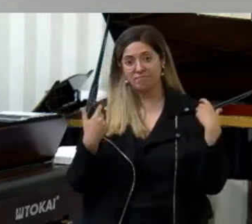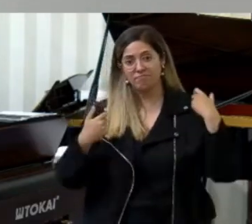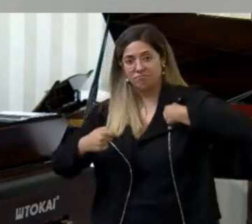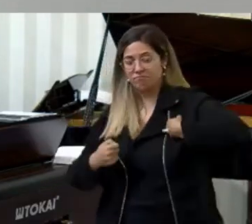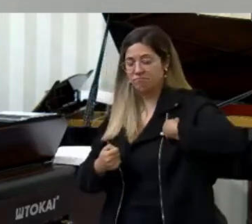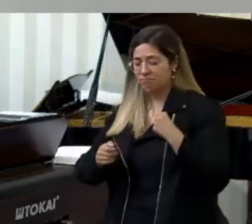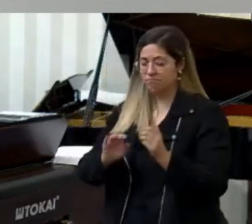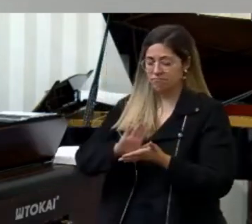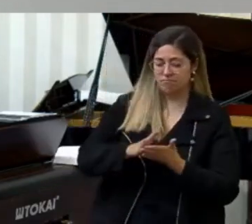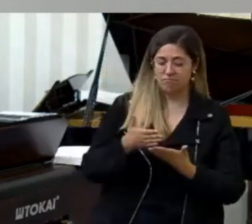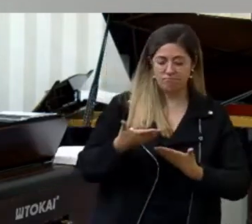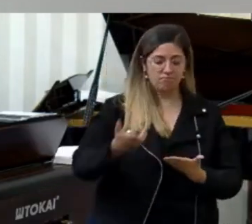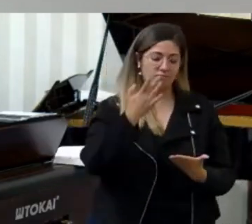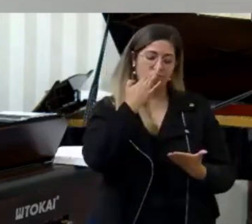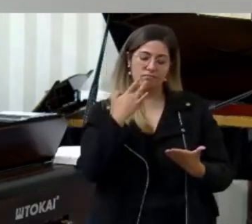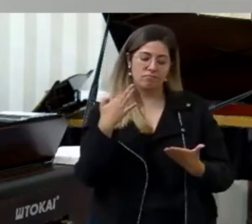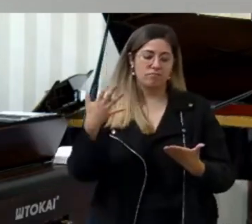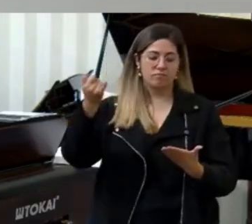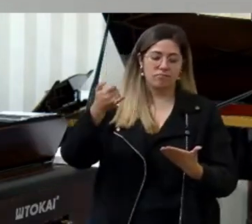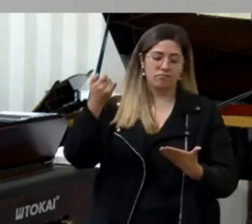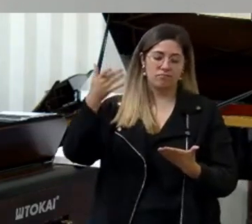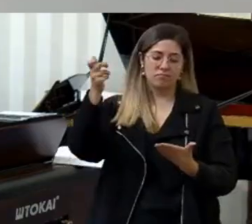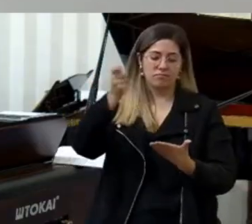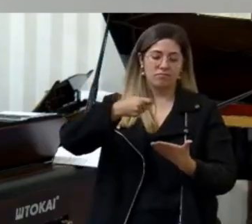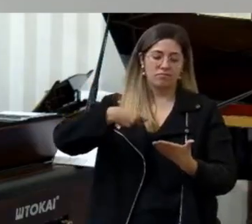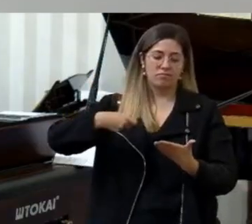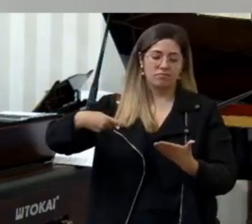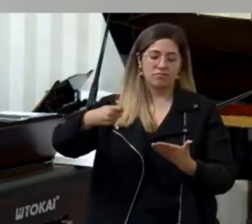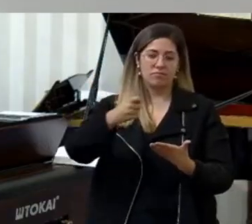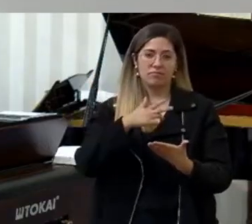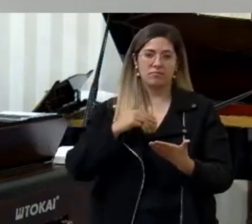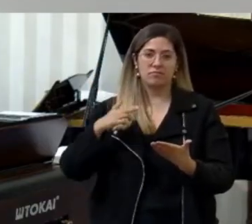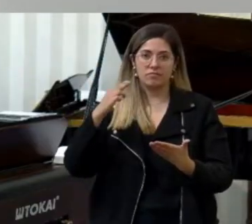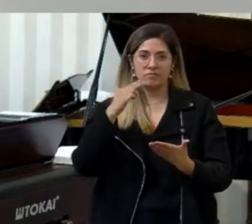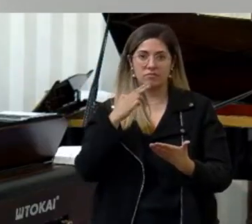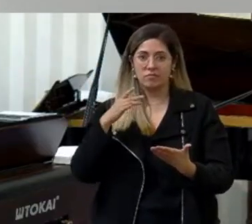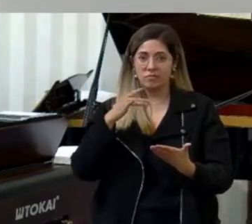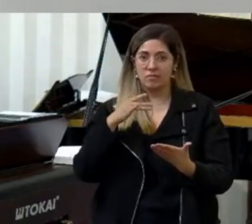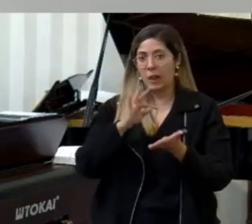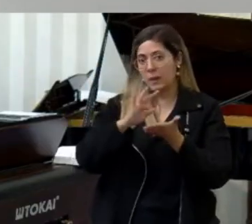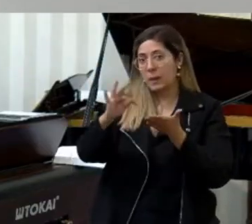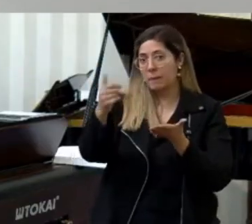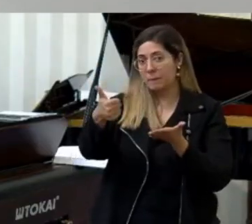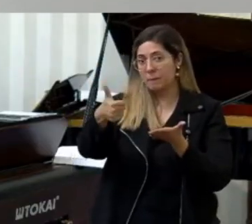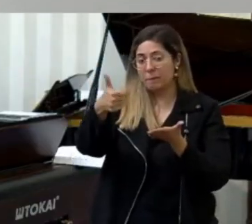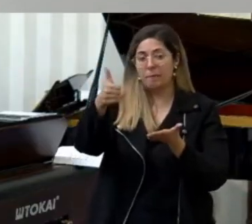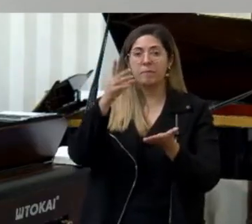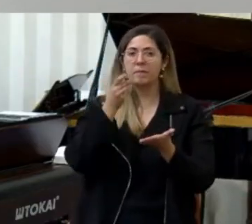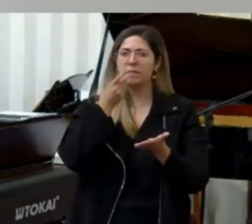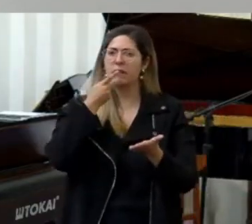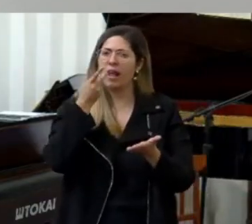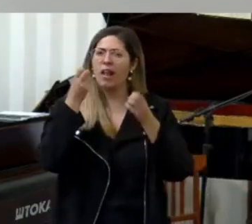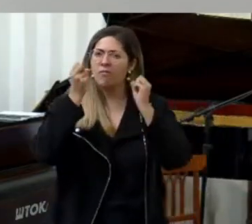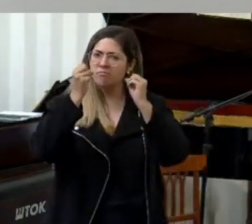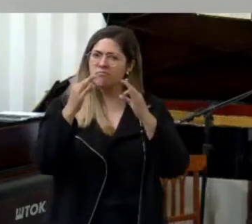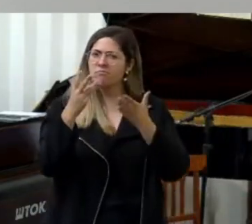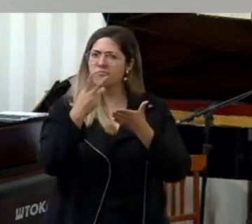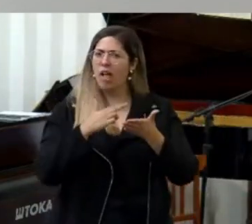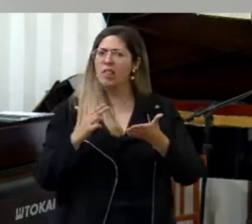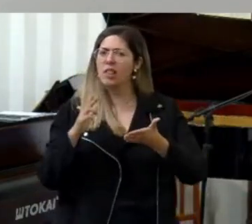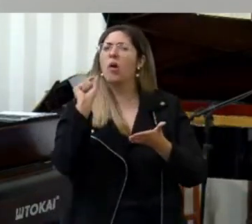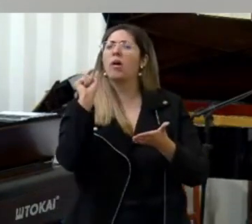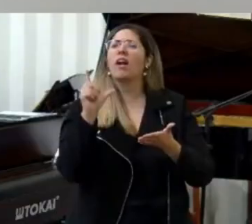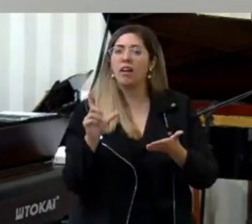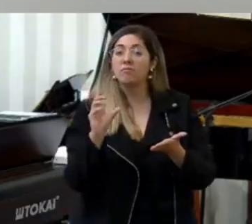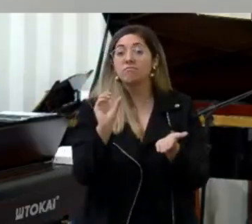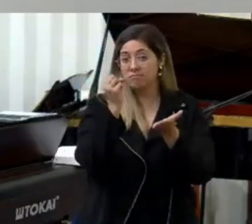entrada e podem ficar com essa bag sempre durante os cultos, fazendo a ilustração. Pastor, gostaria que vocês fizessem a seguinte ilustração.